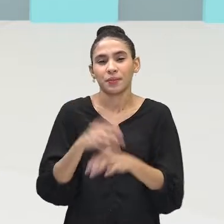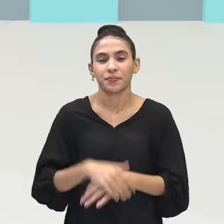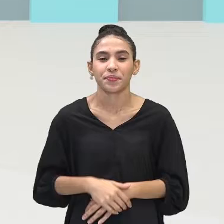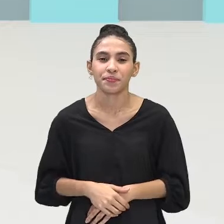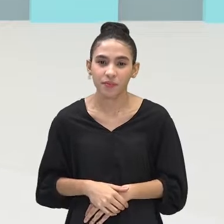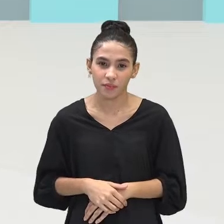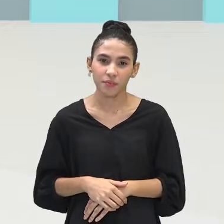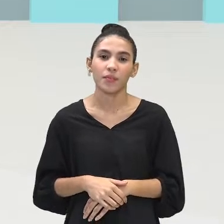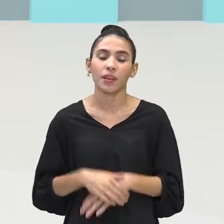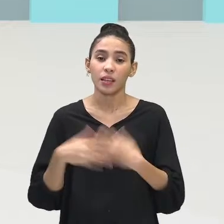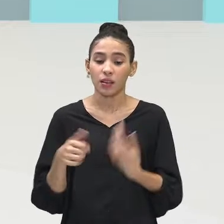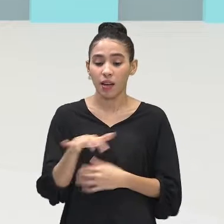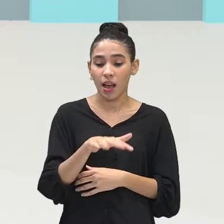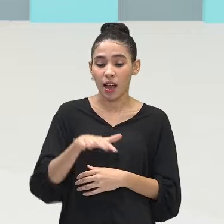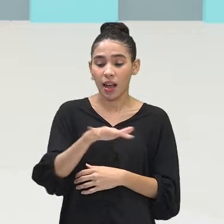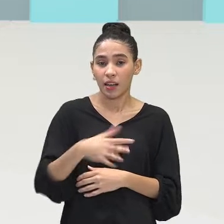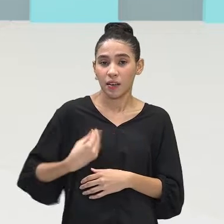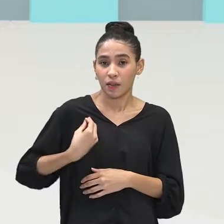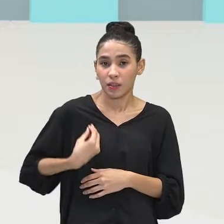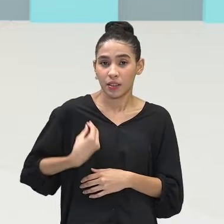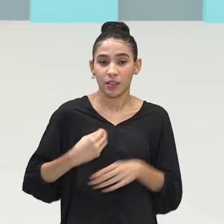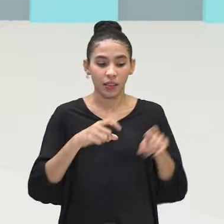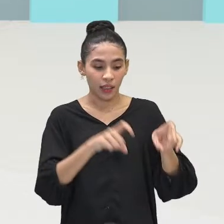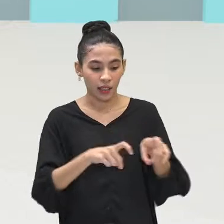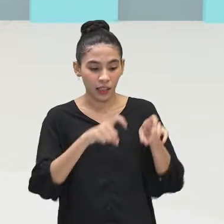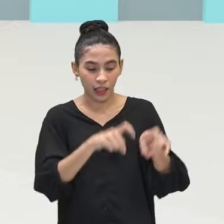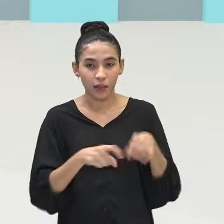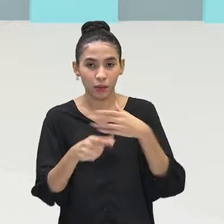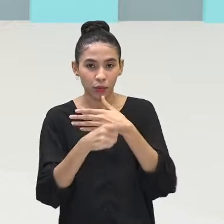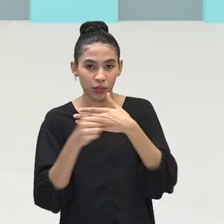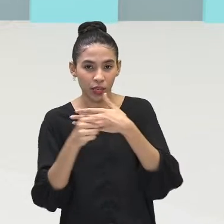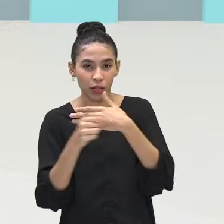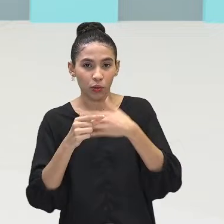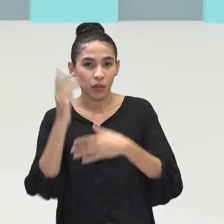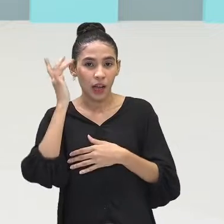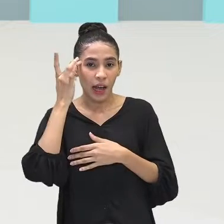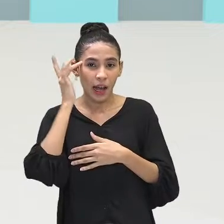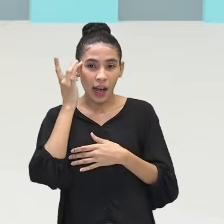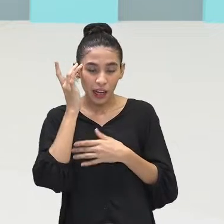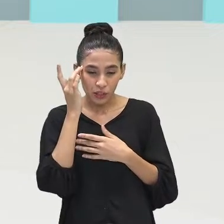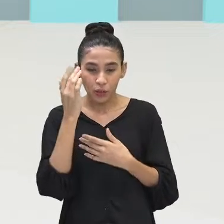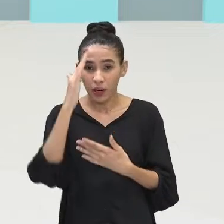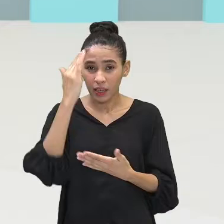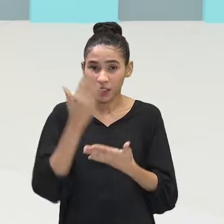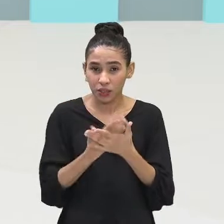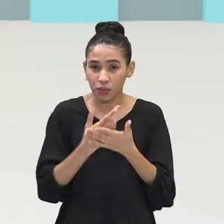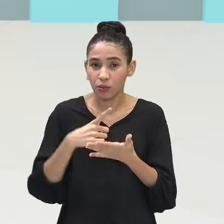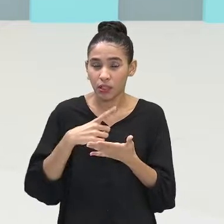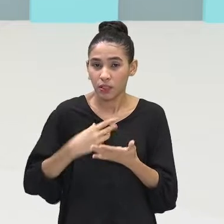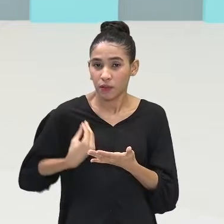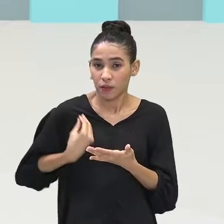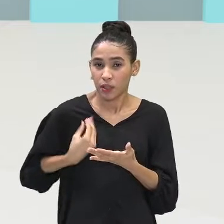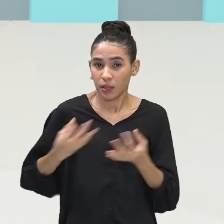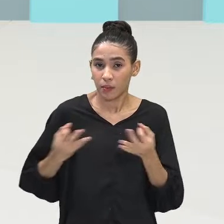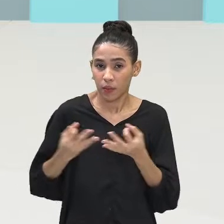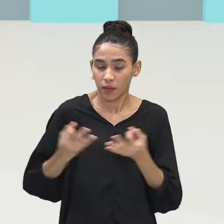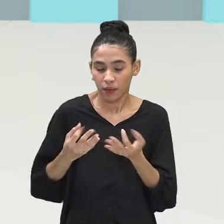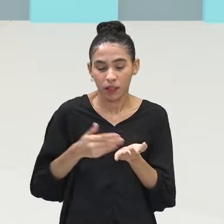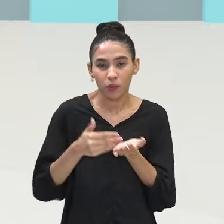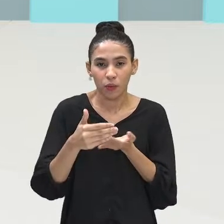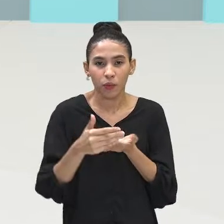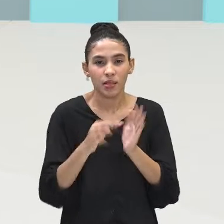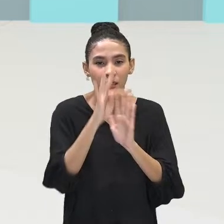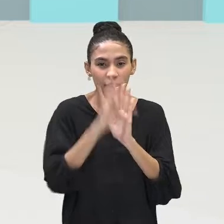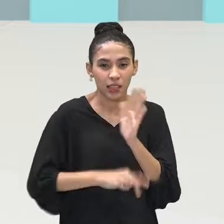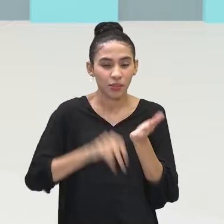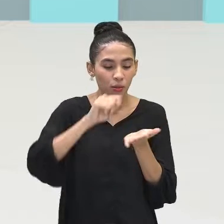cenário, é a partir dessa vida que os autores acham que é uma vida perfeita, é que eles vão escrever os seus textos,